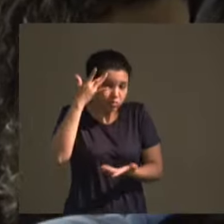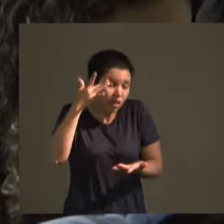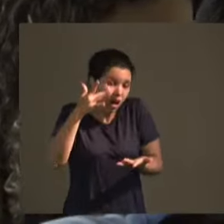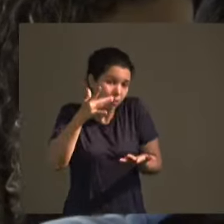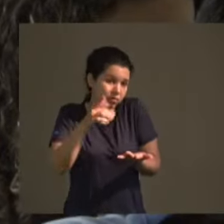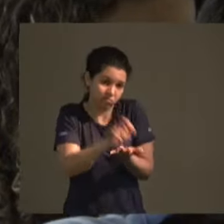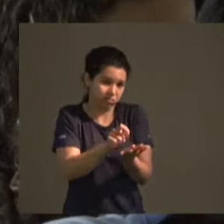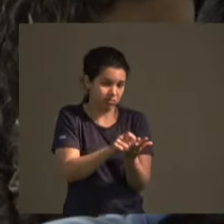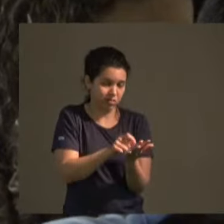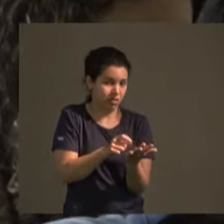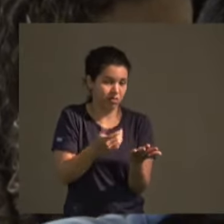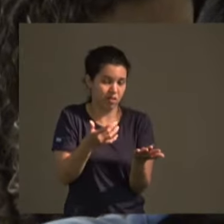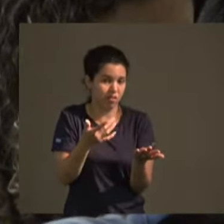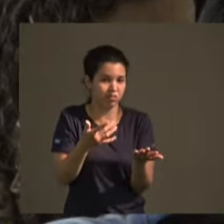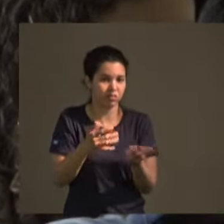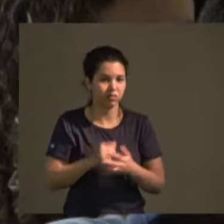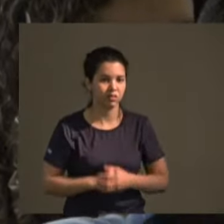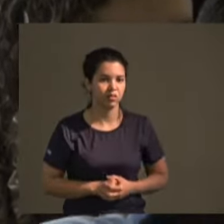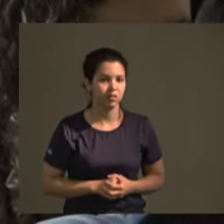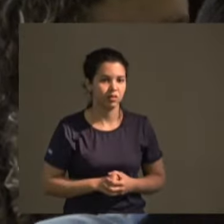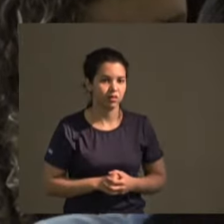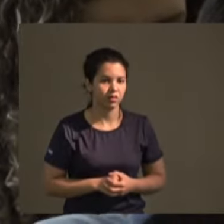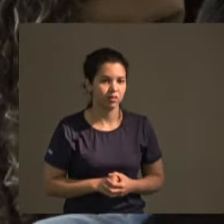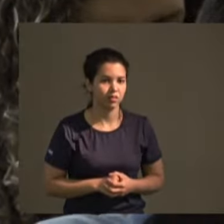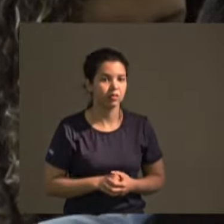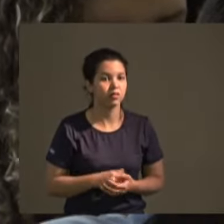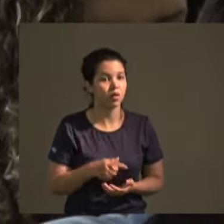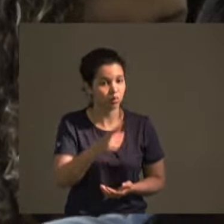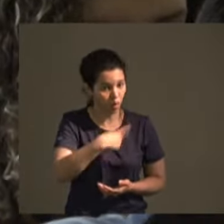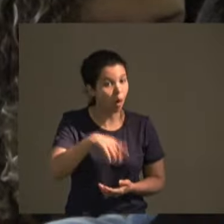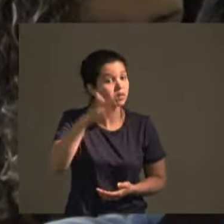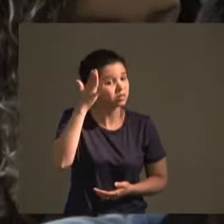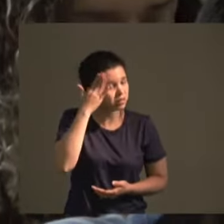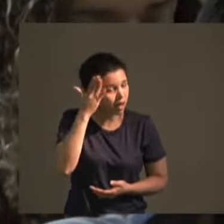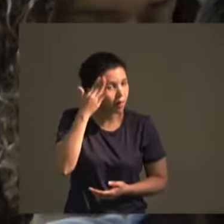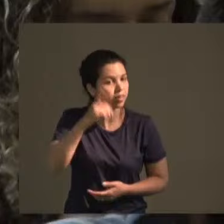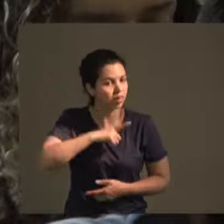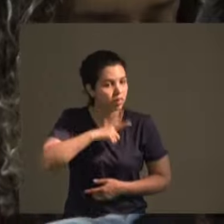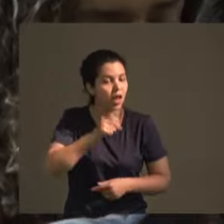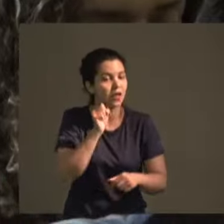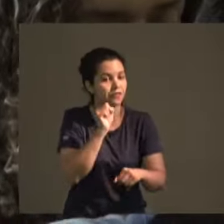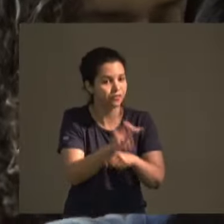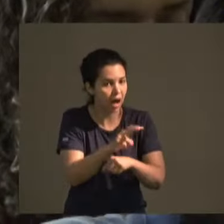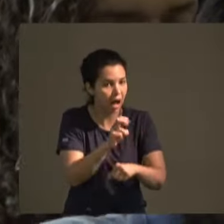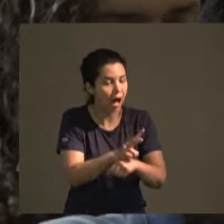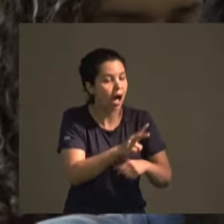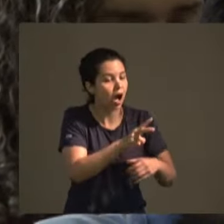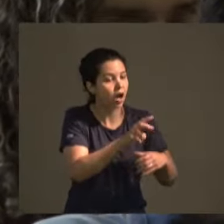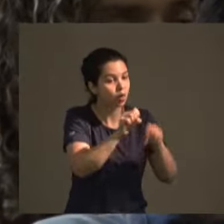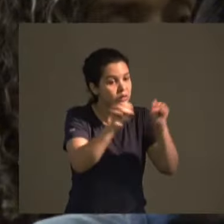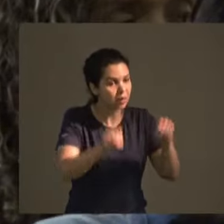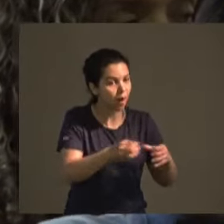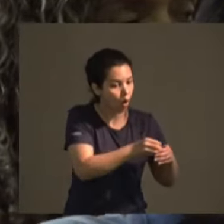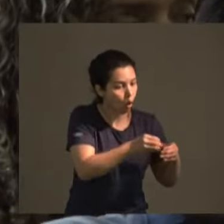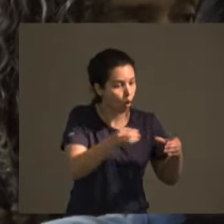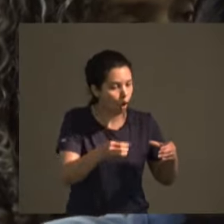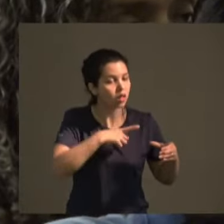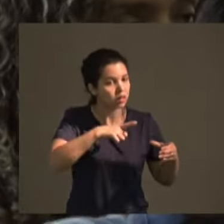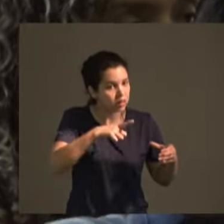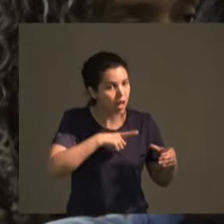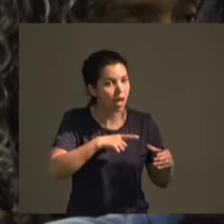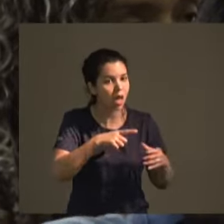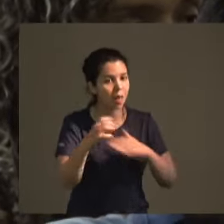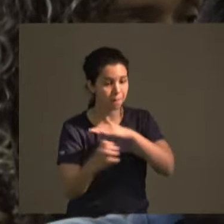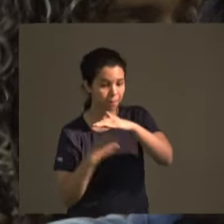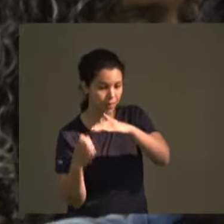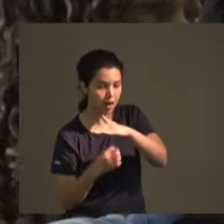Então, assim, e aí a gente sabe que tem vagas, o sistema de cotas está aí, as empresas precisam contratar,